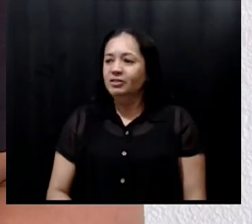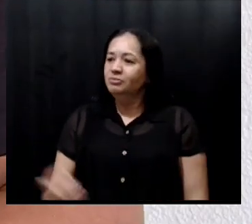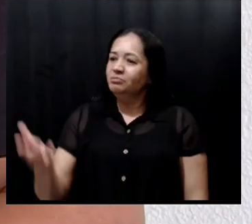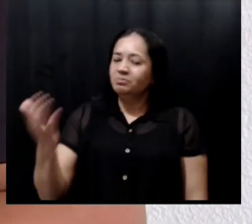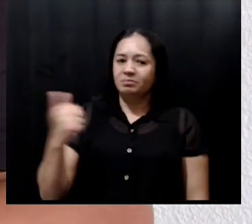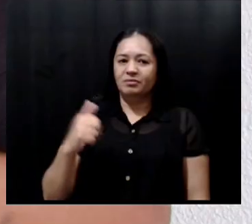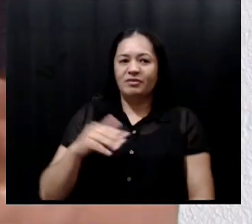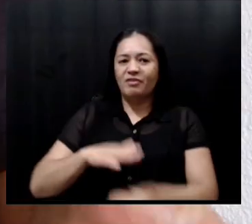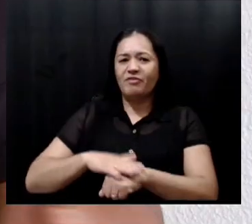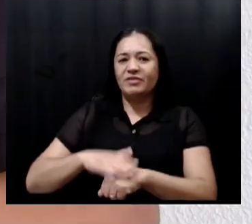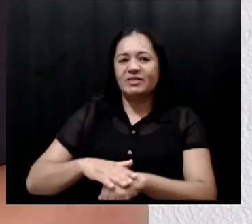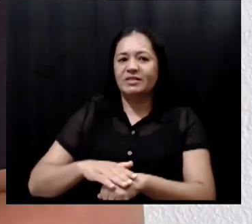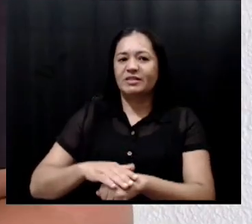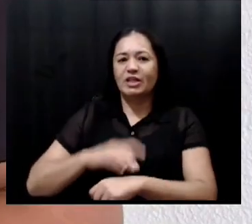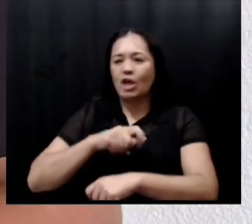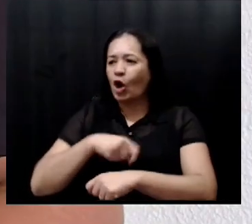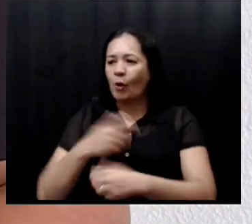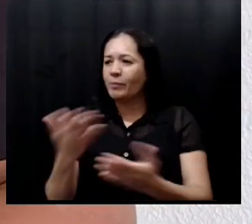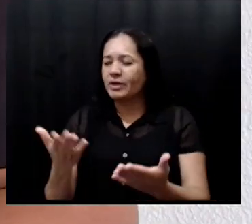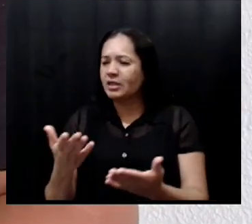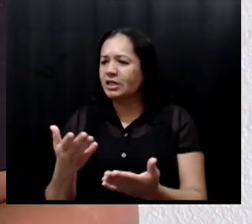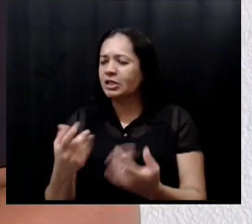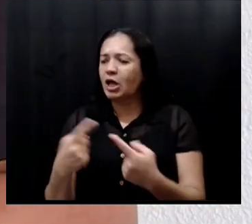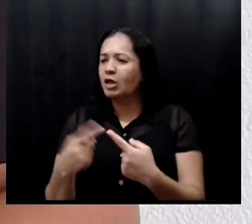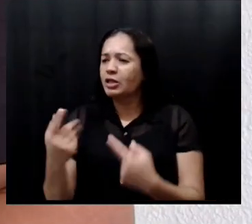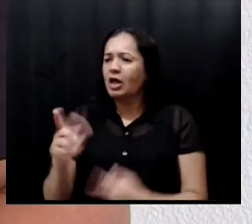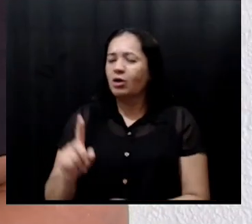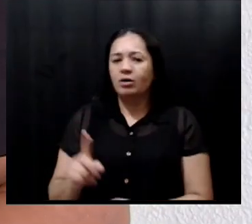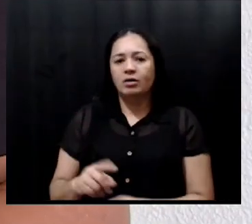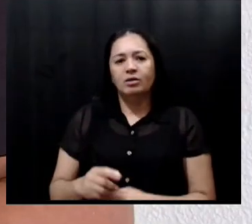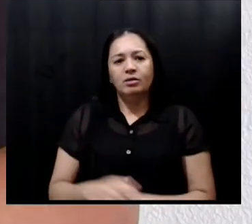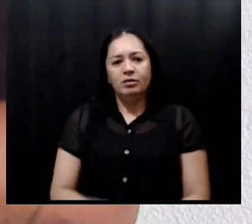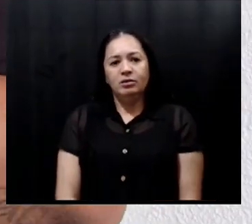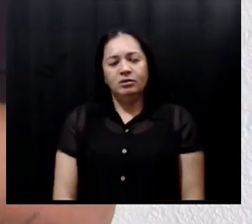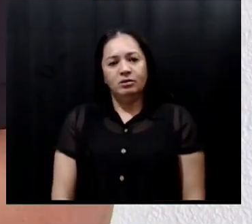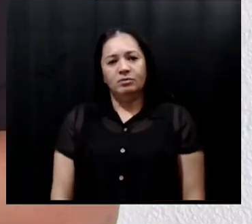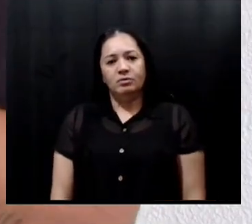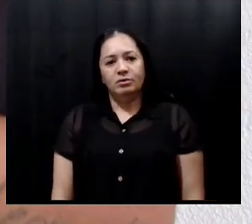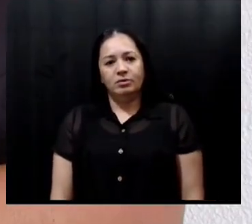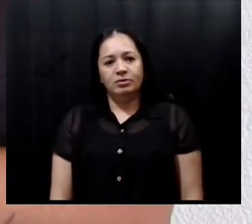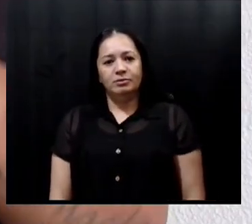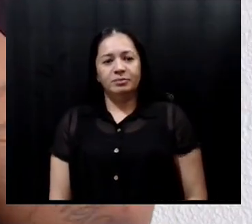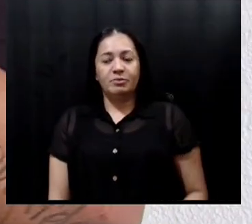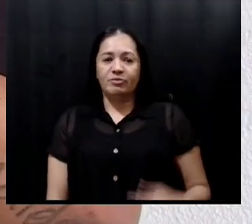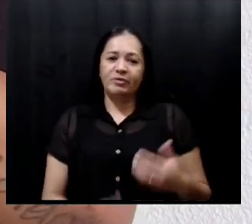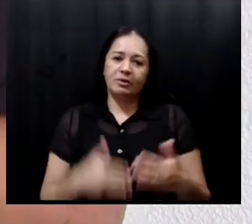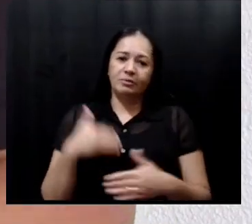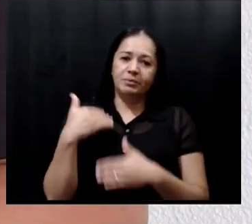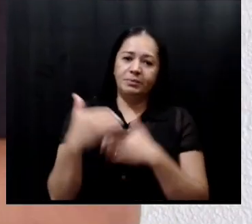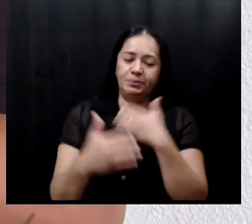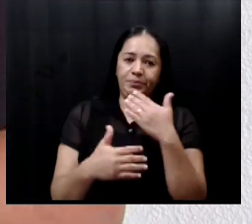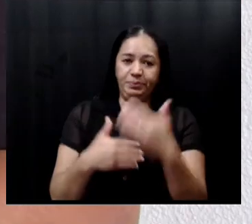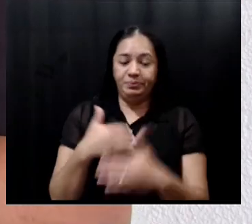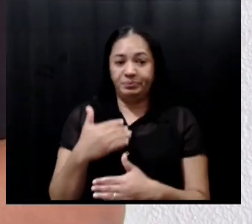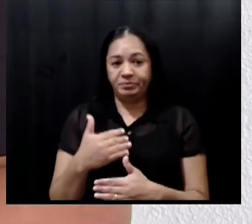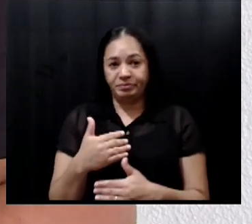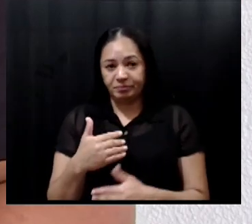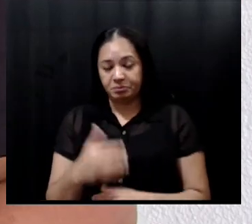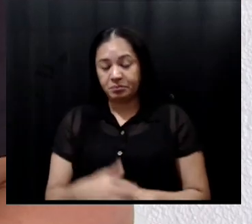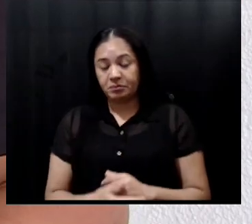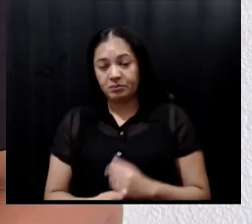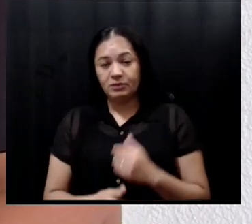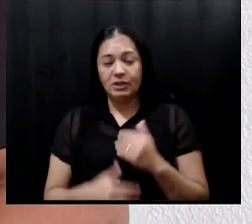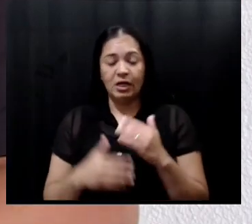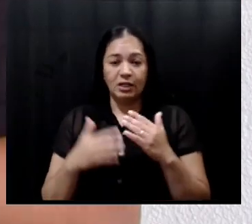mais comida, vocês não vão fazer mais isso, mais aquilo outro. E aí a gente foi pensando, né, devagarzinho, um passinho de